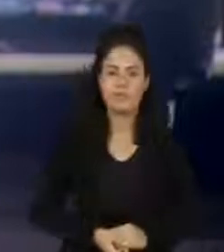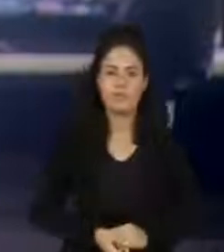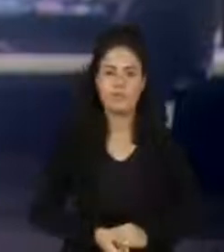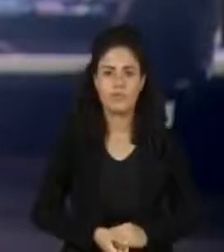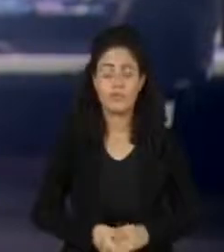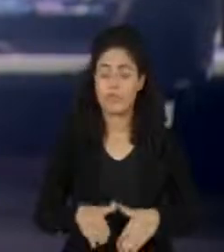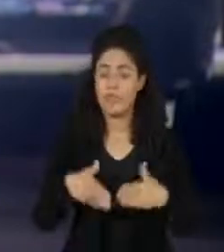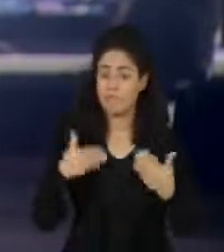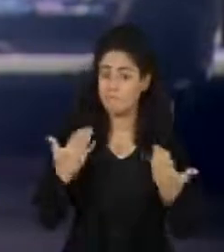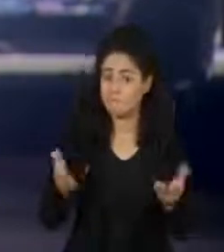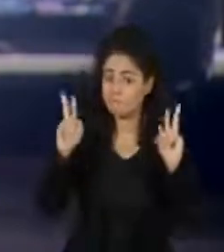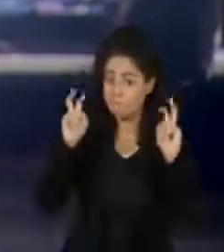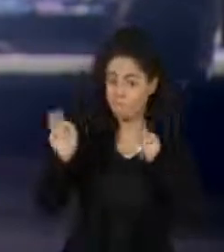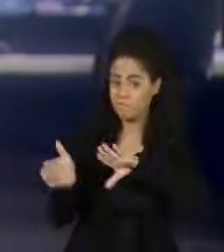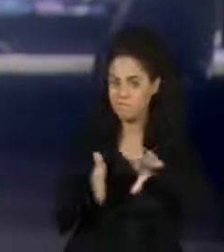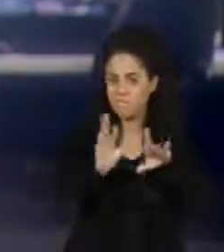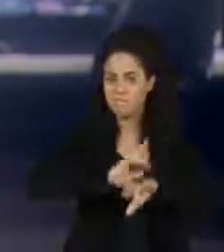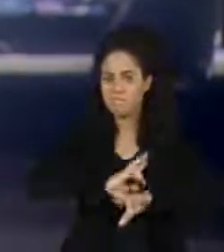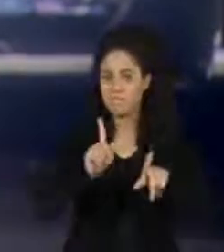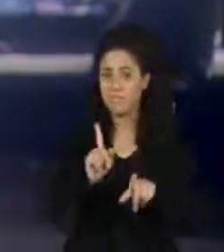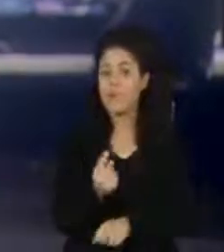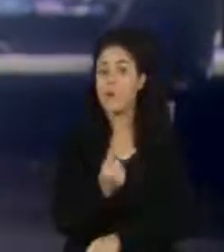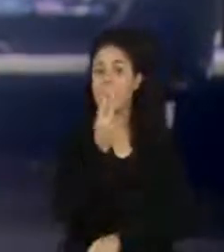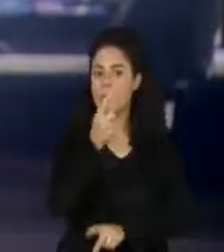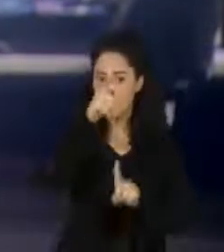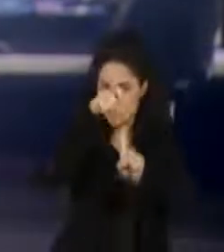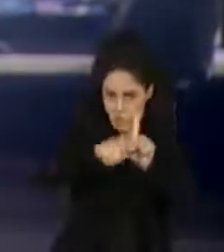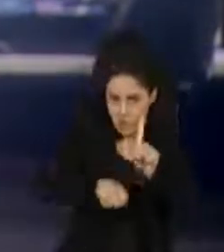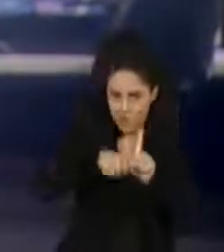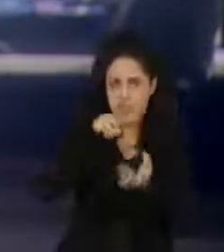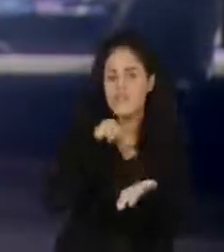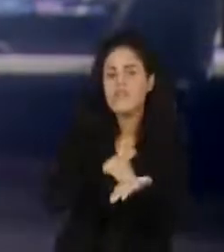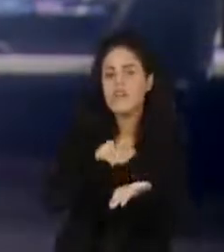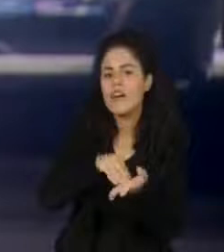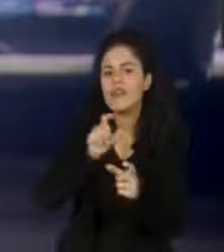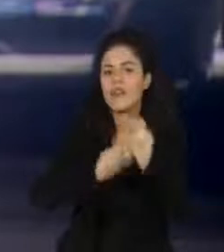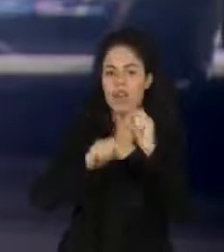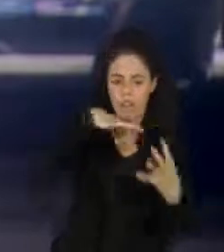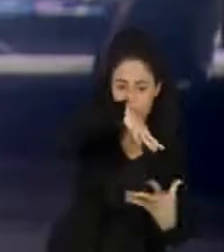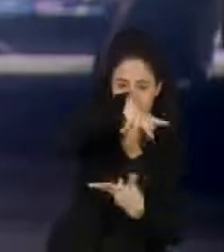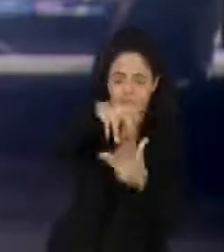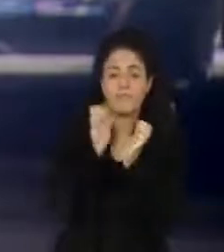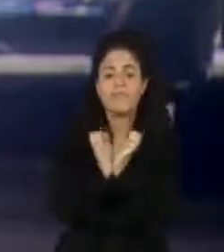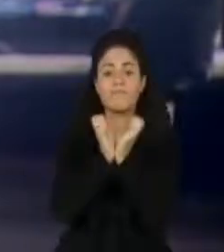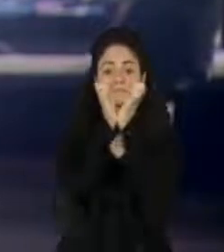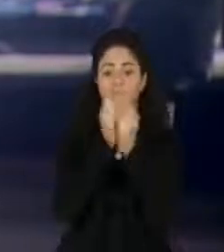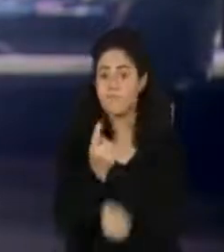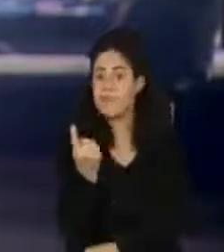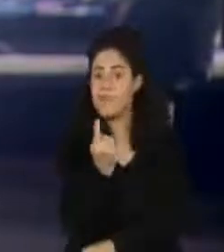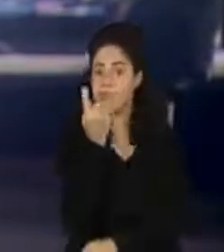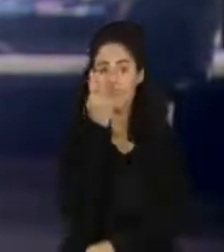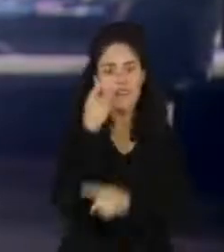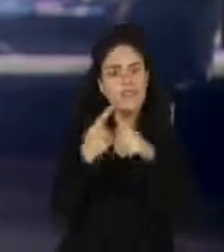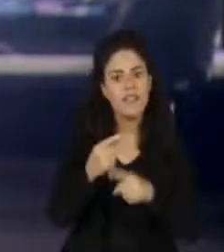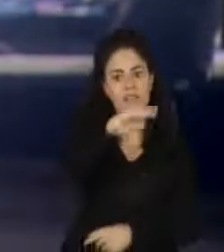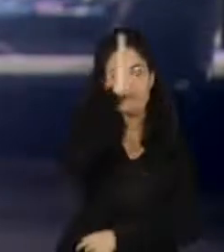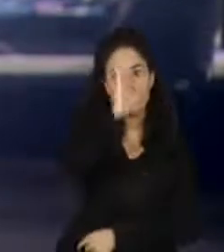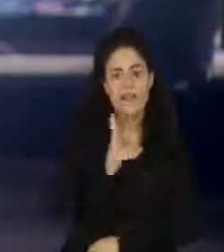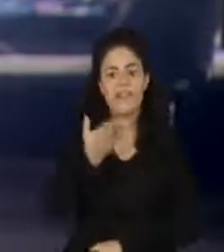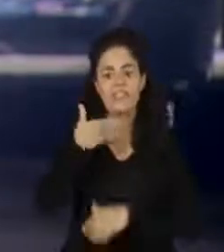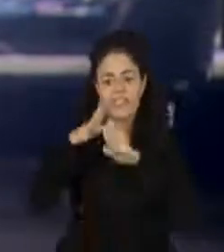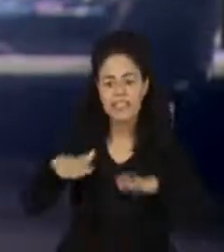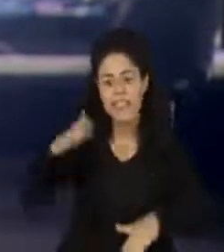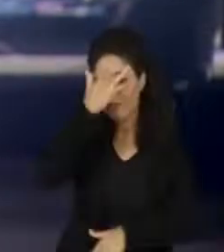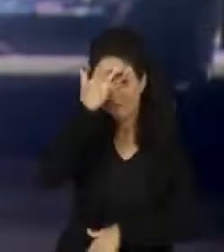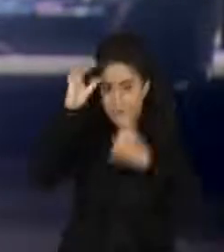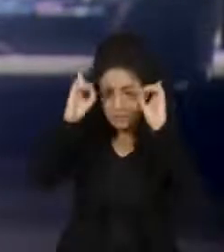A gente muda de assunto, porque falta um mês, pouco menos de um mês, para a Copa do Mundo. E pela primeira vez no Brasil, crianças com